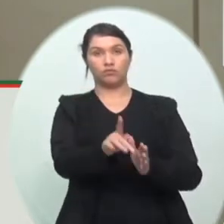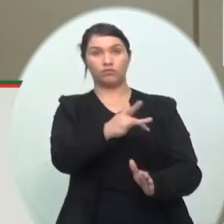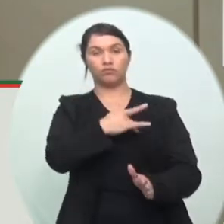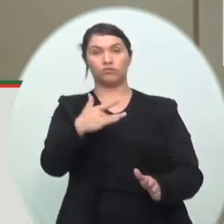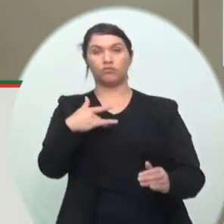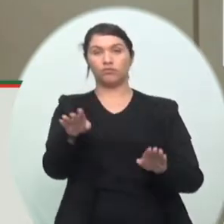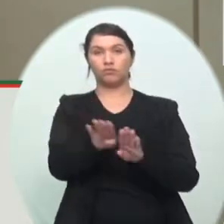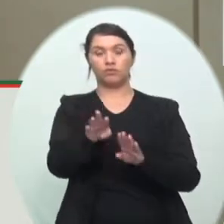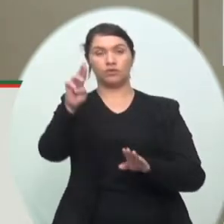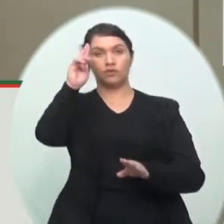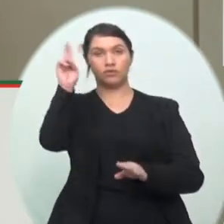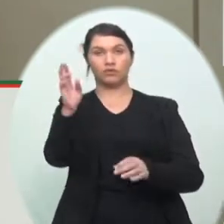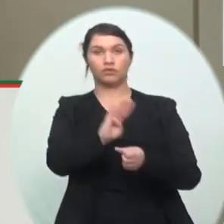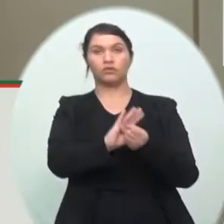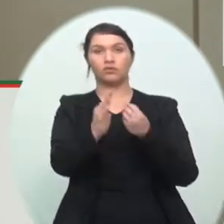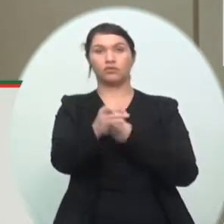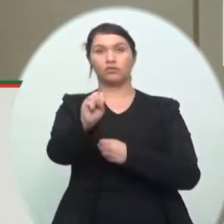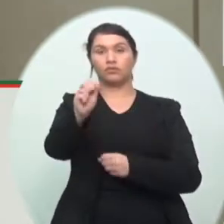seja bem-vindo a esta casa.